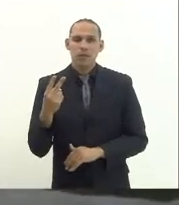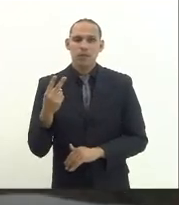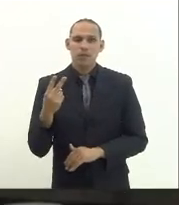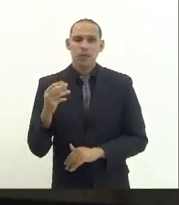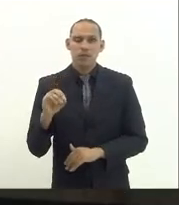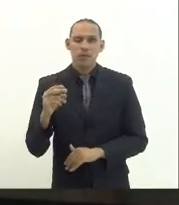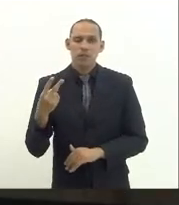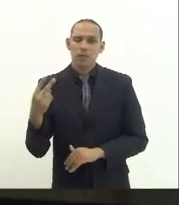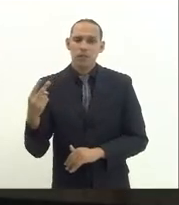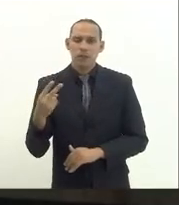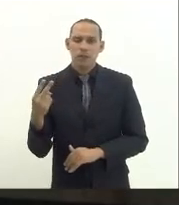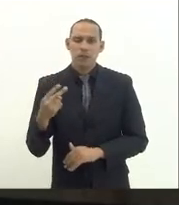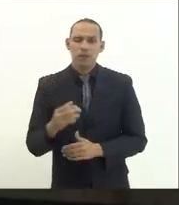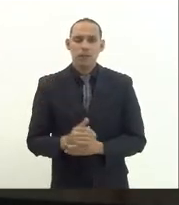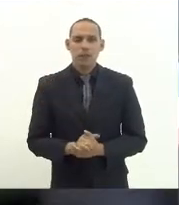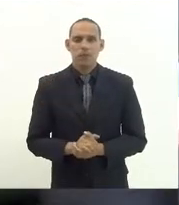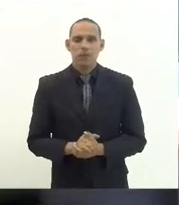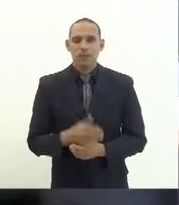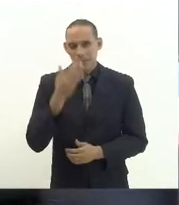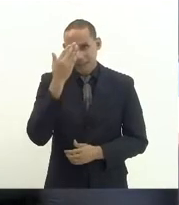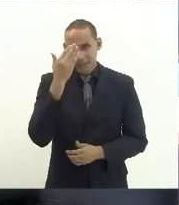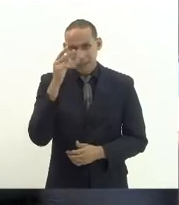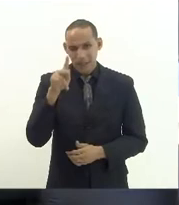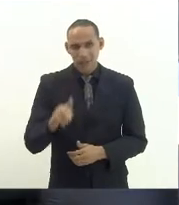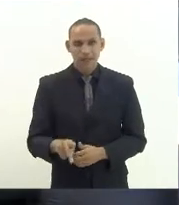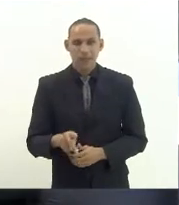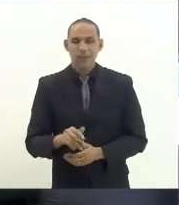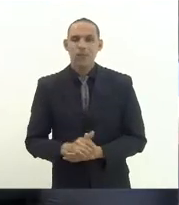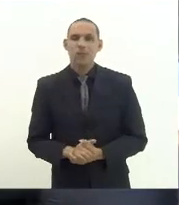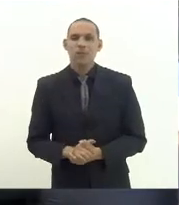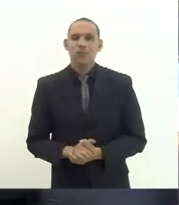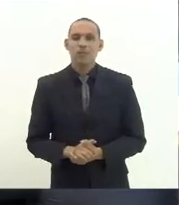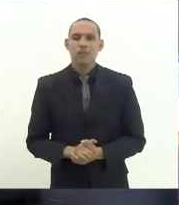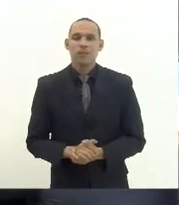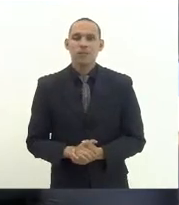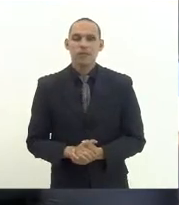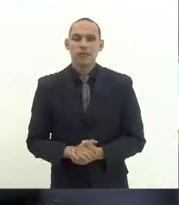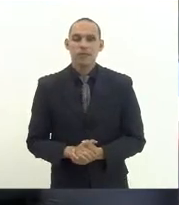31/2000 e 22 Muito obrigado presidente